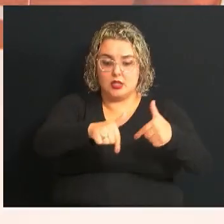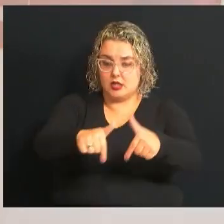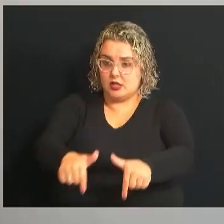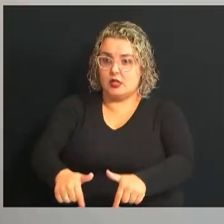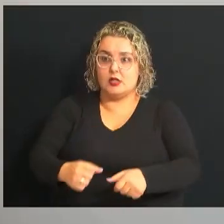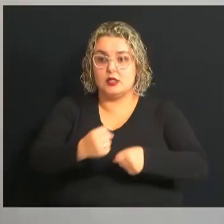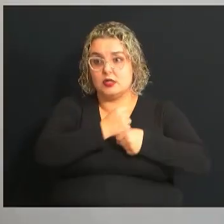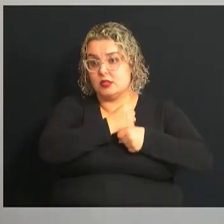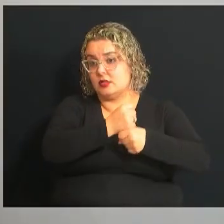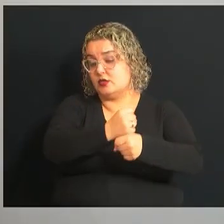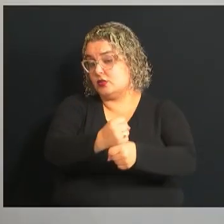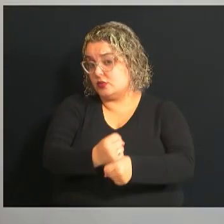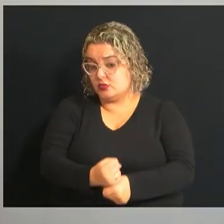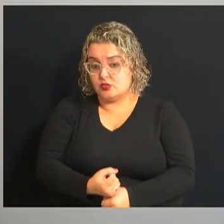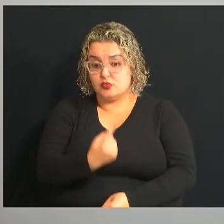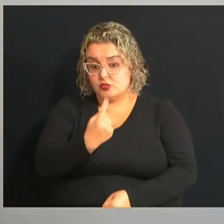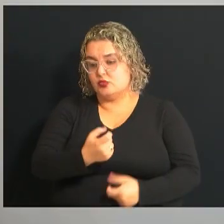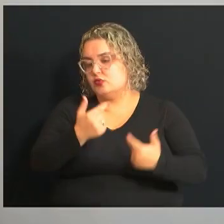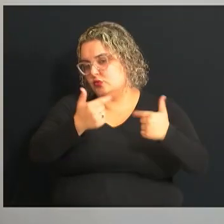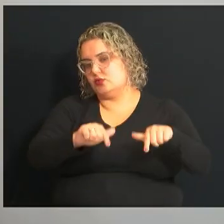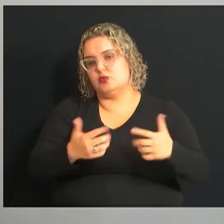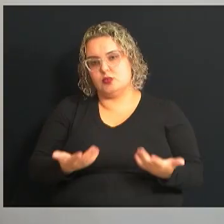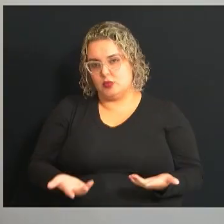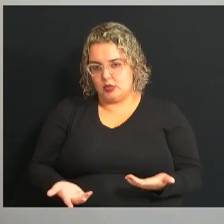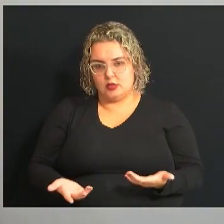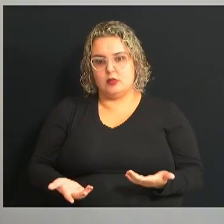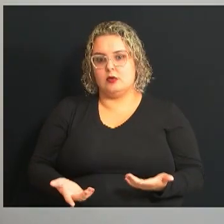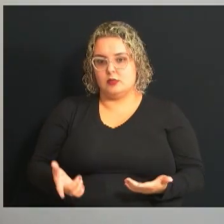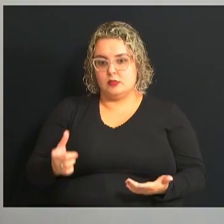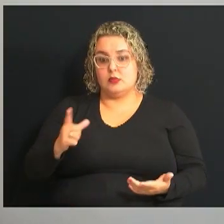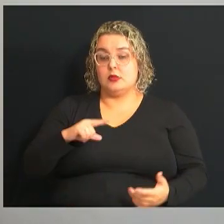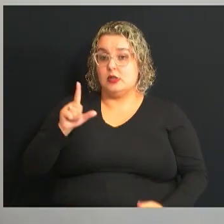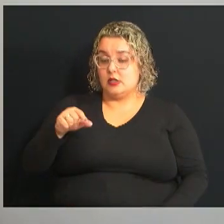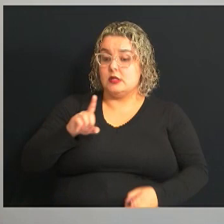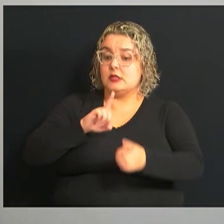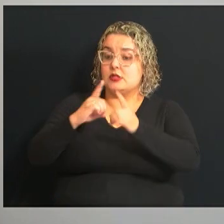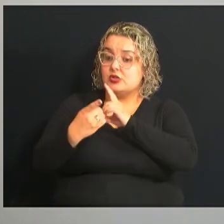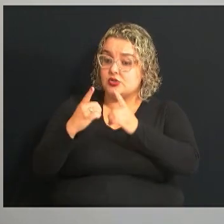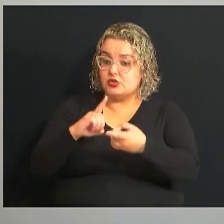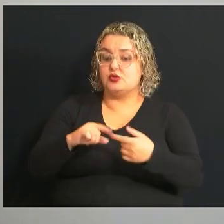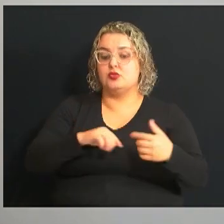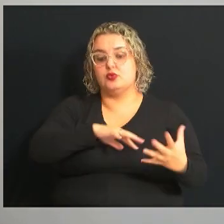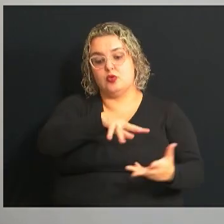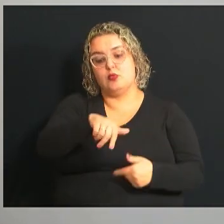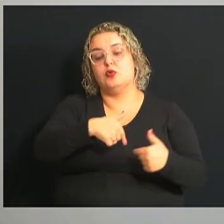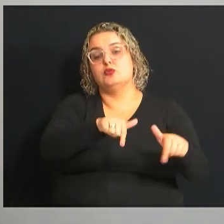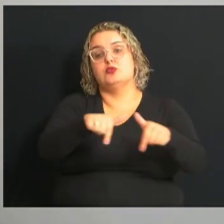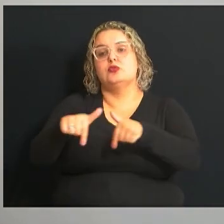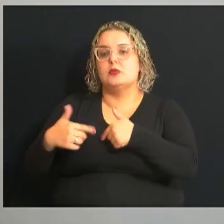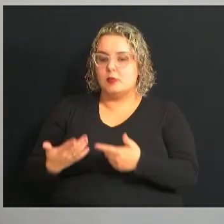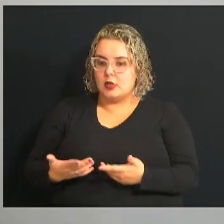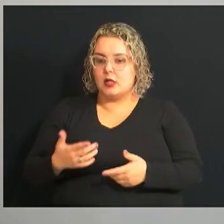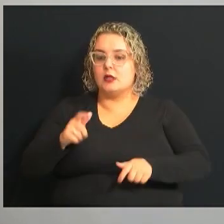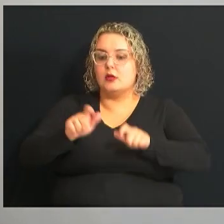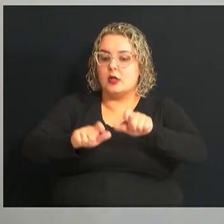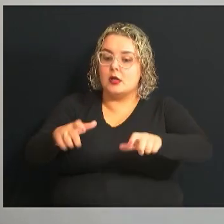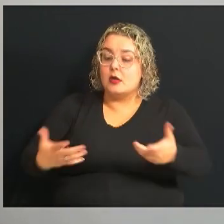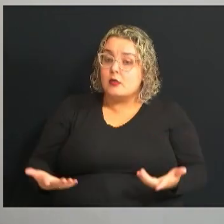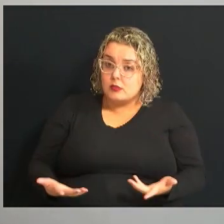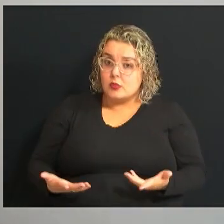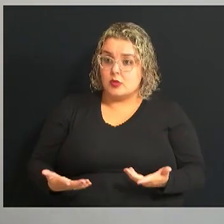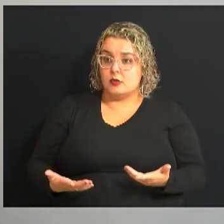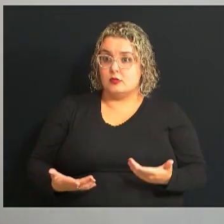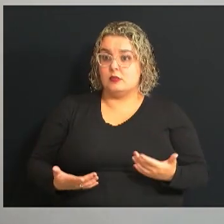décadas no mesmo local, né? Então eu acho que tem muito a ver com essa dinâmica do mundo do trabalho. As pessoas passam um tempo muito